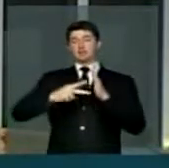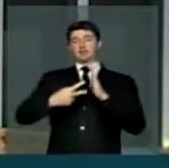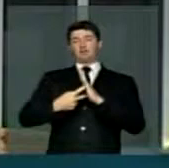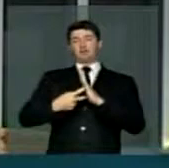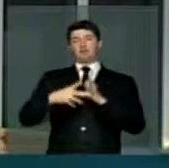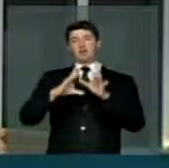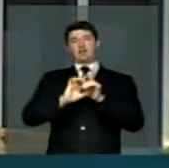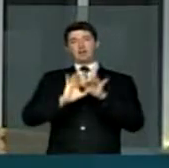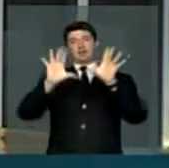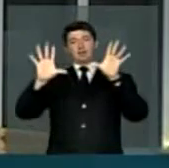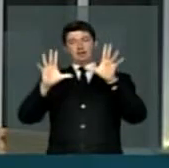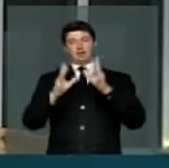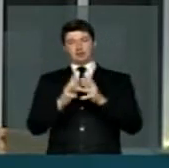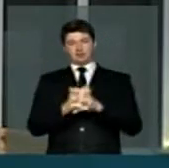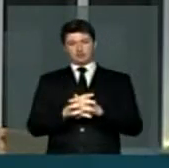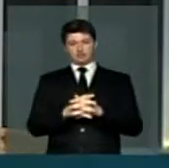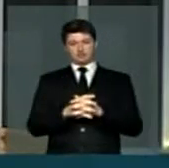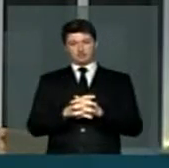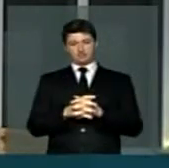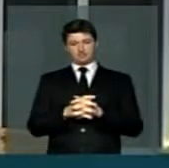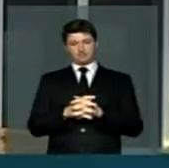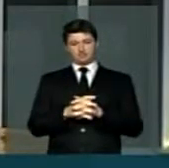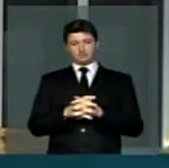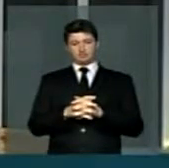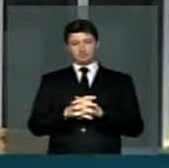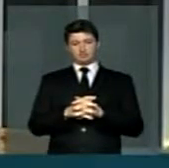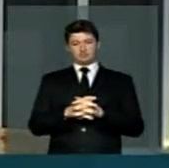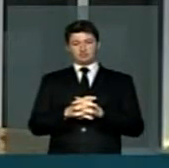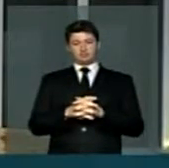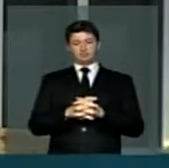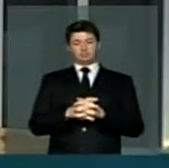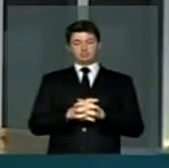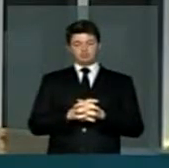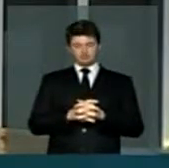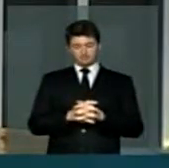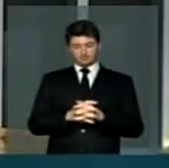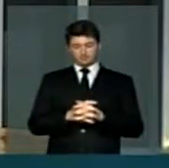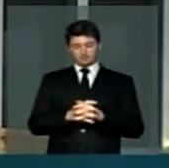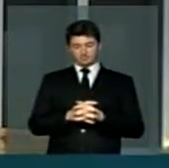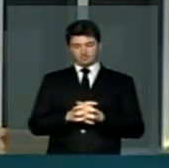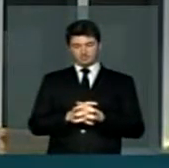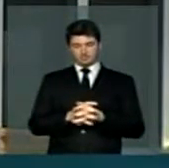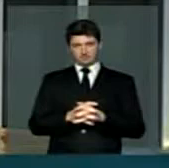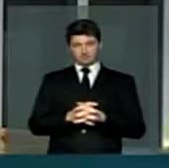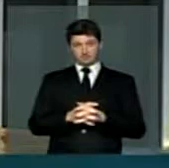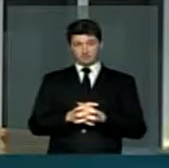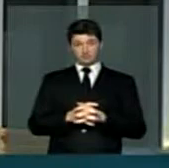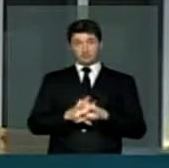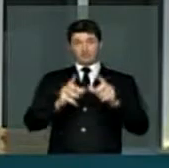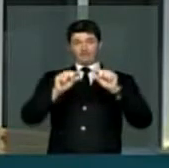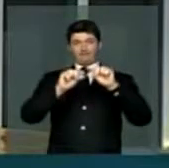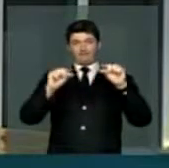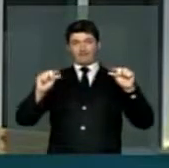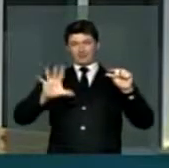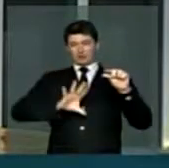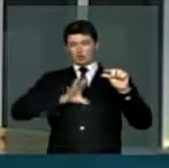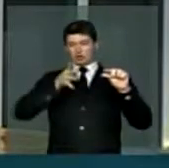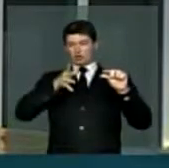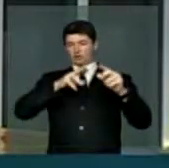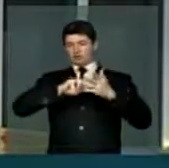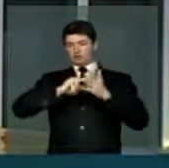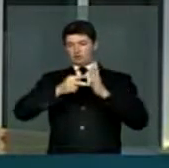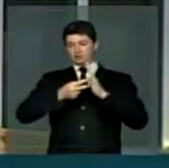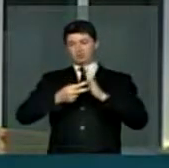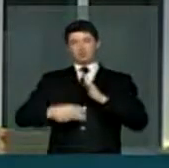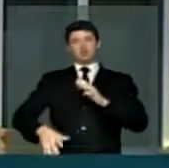liberdade. Carta de Miruna Genuíno, filho do deputado José Genuíno. Com esta frase, meu pai,